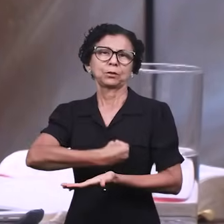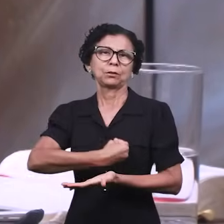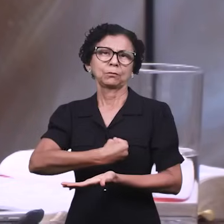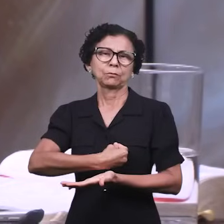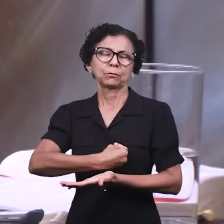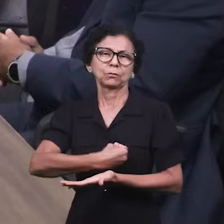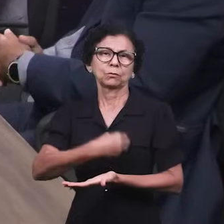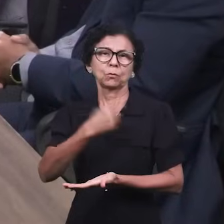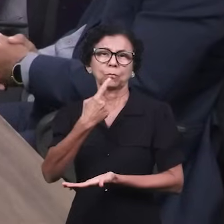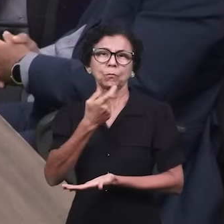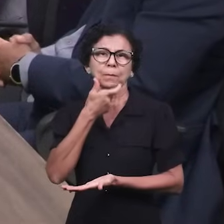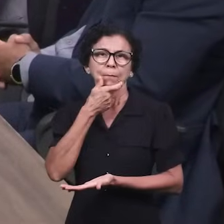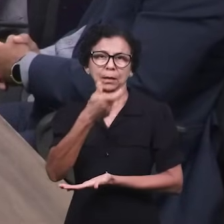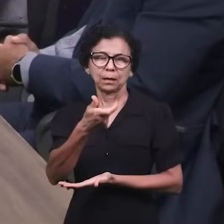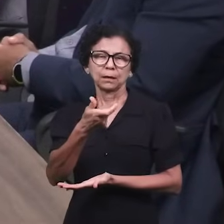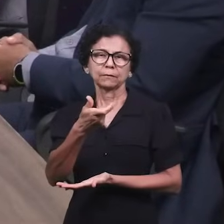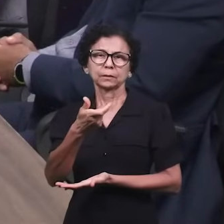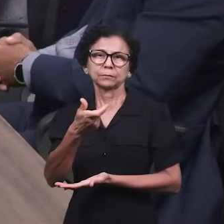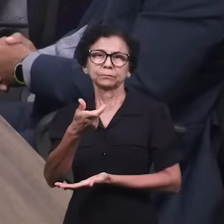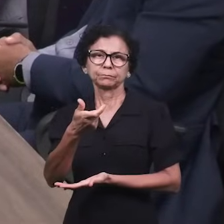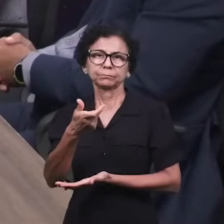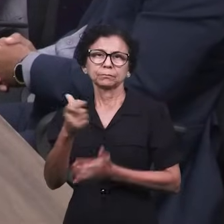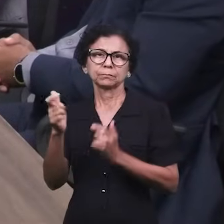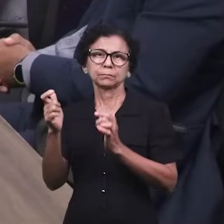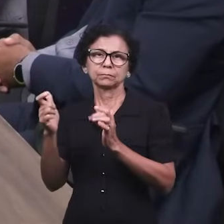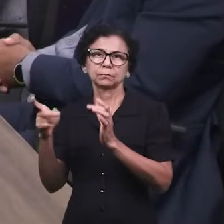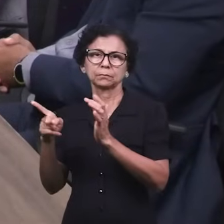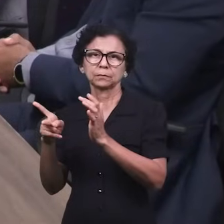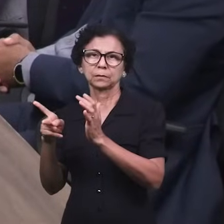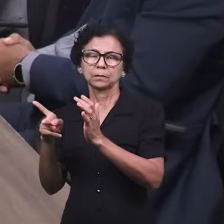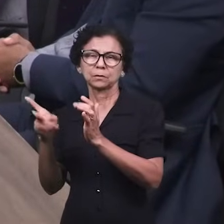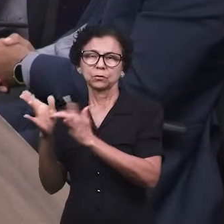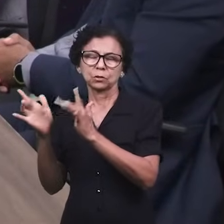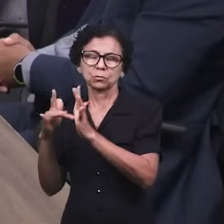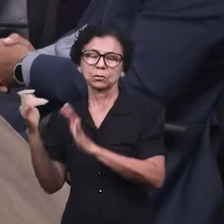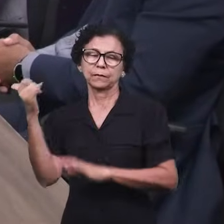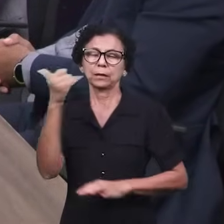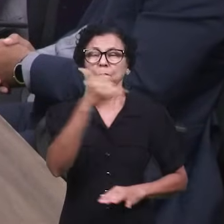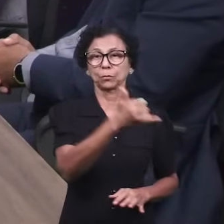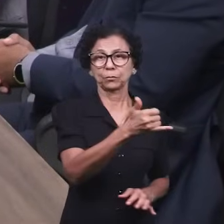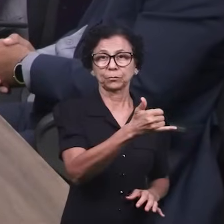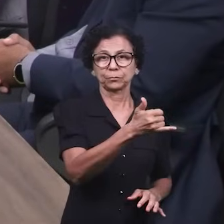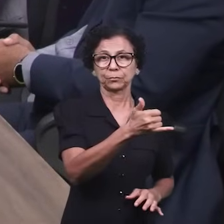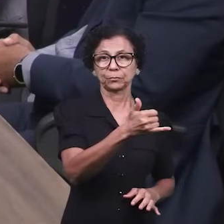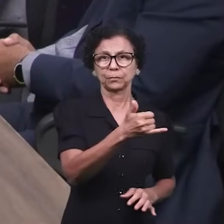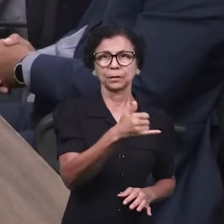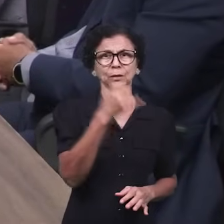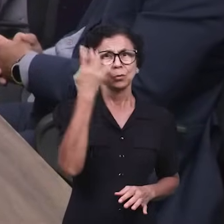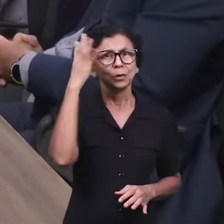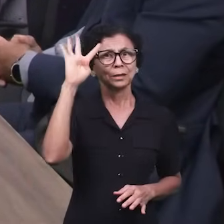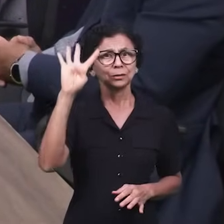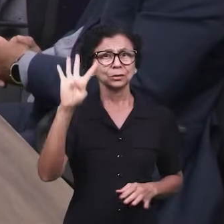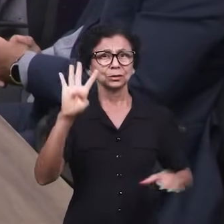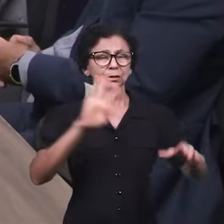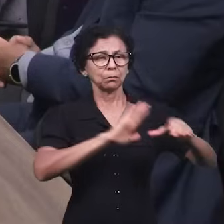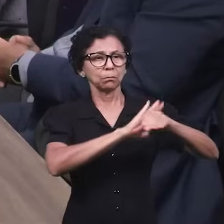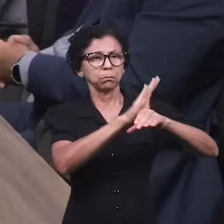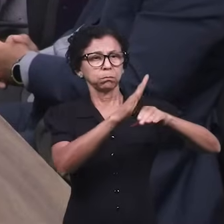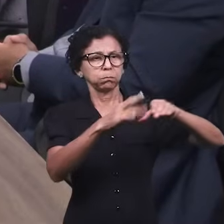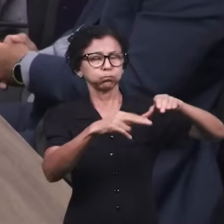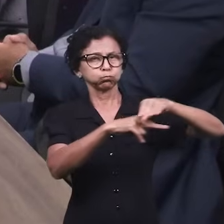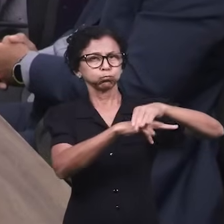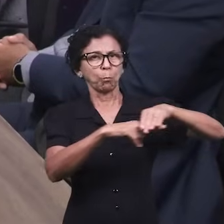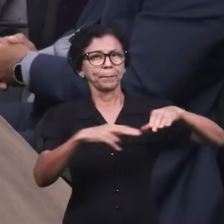né? É só o poder da palavra de Deus, porque nesse caso que o pastor está comentando, você vê que Lázaro, 4